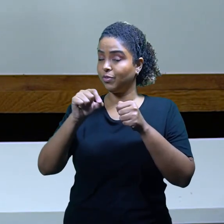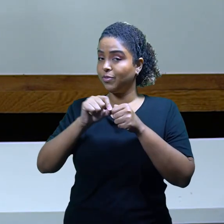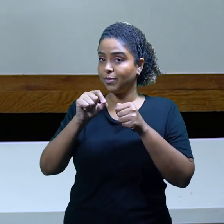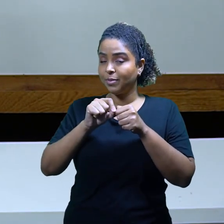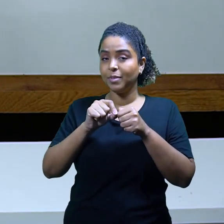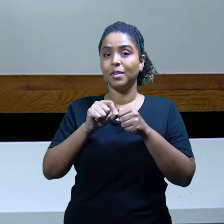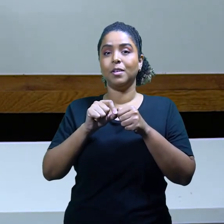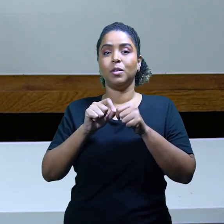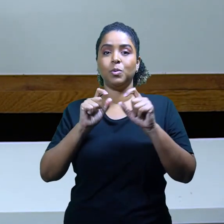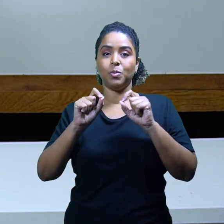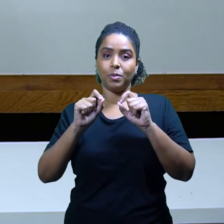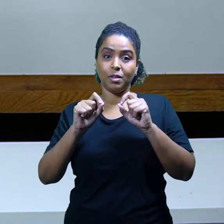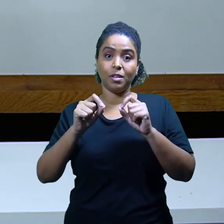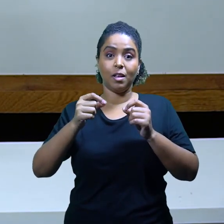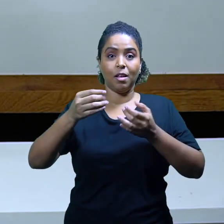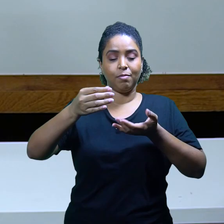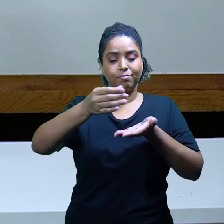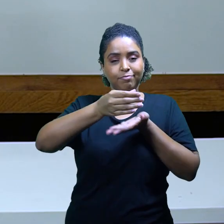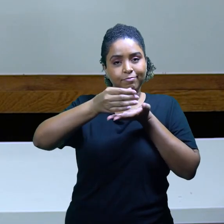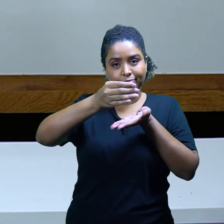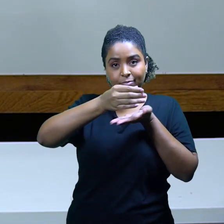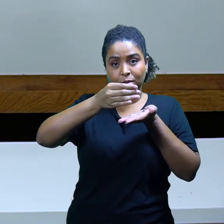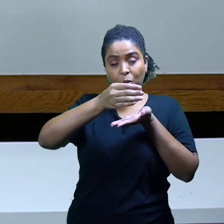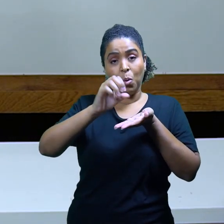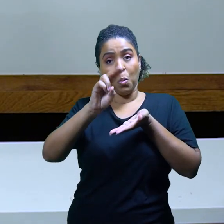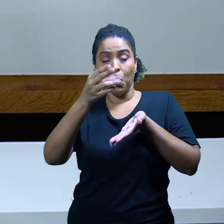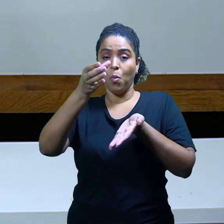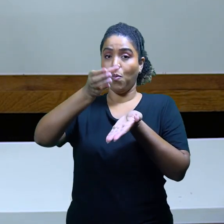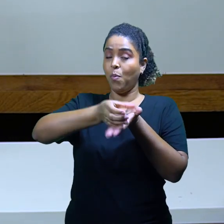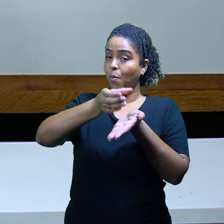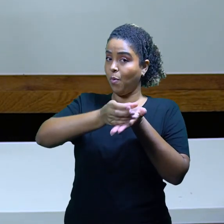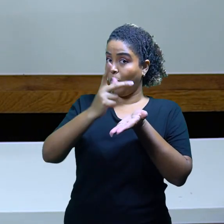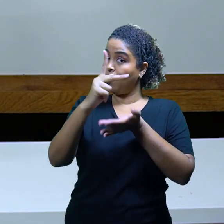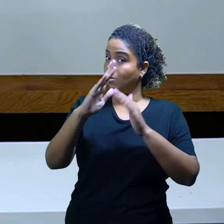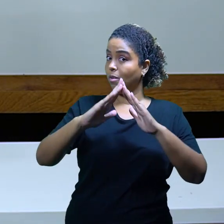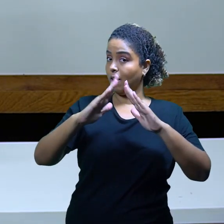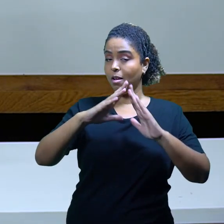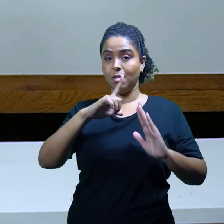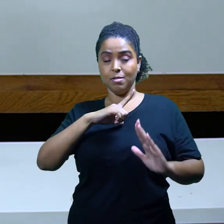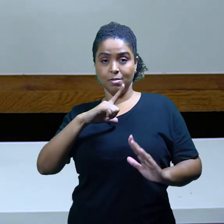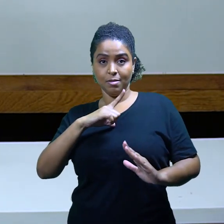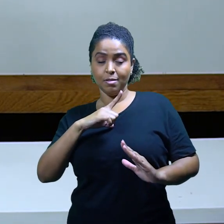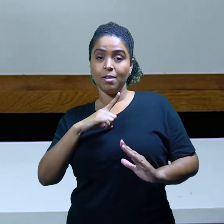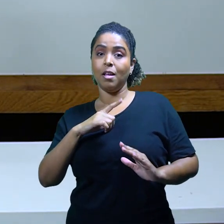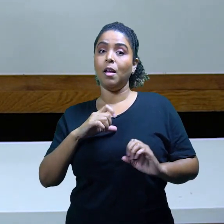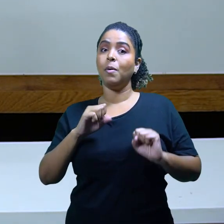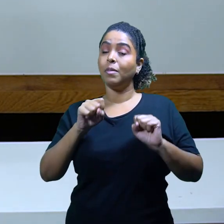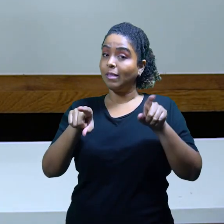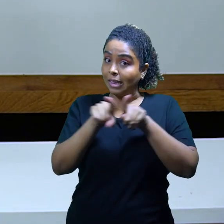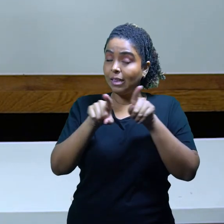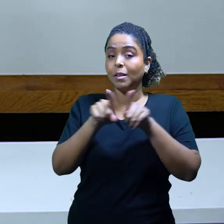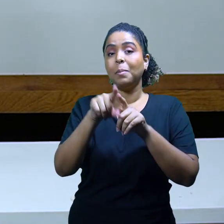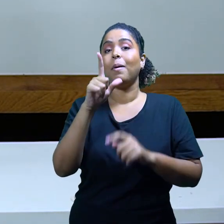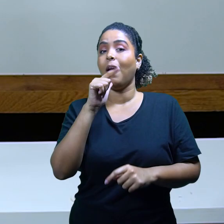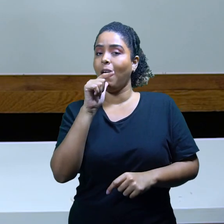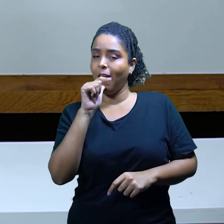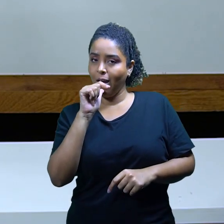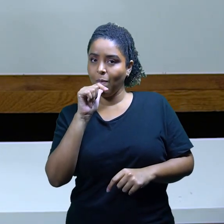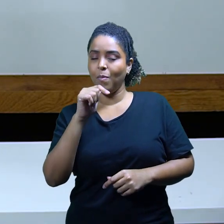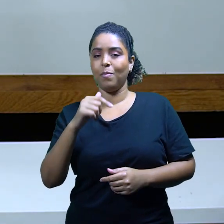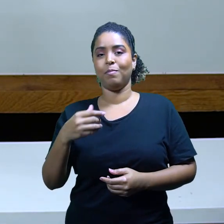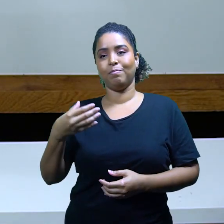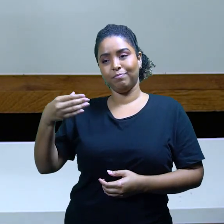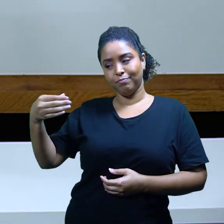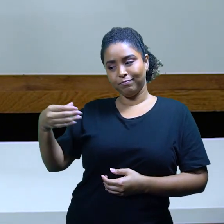Feito isso, a gente vai pegar o recipiente de vidro, no caso o becker ou o copo que você tiver em casa, e vai colocar um pouco de água dentro